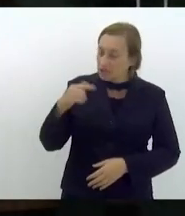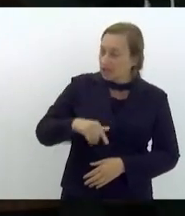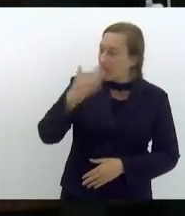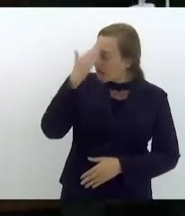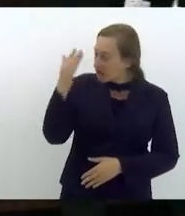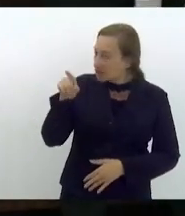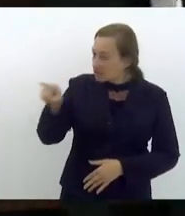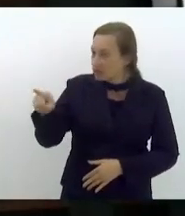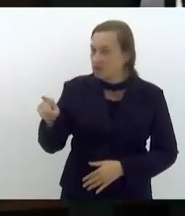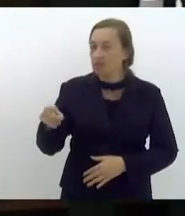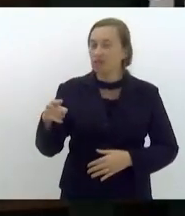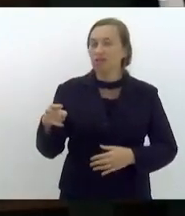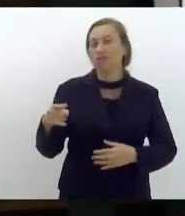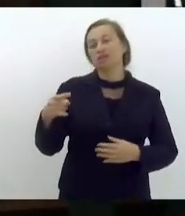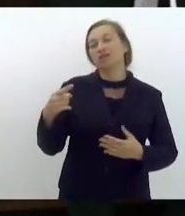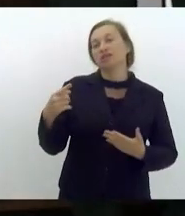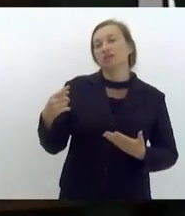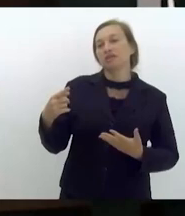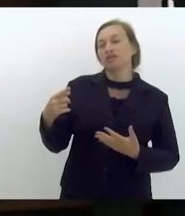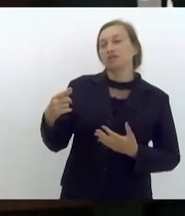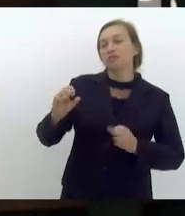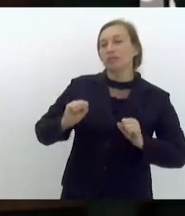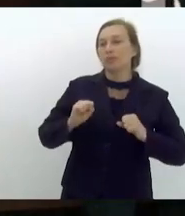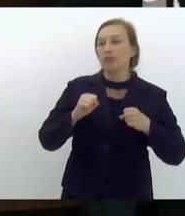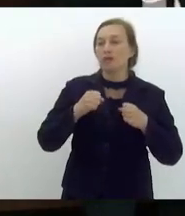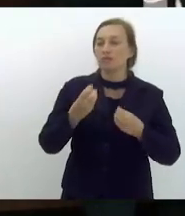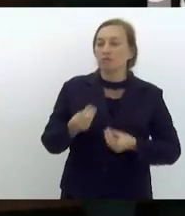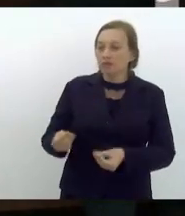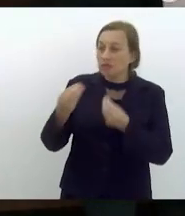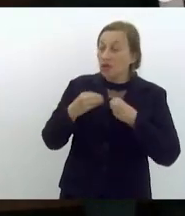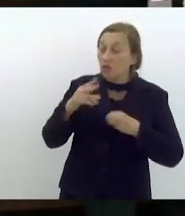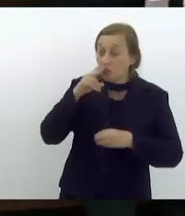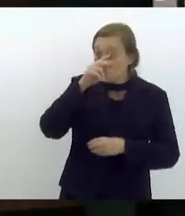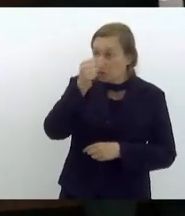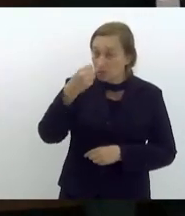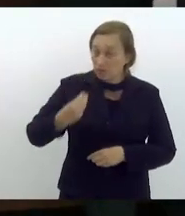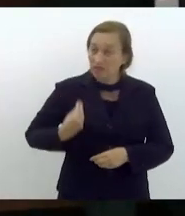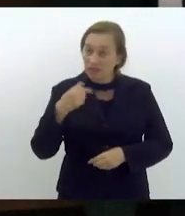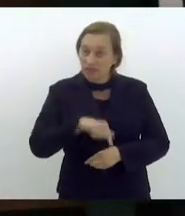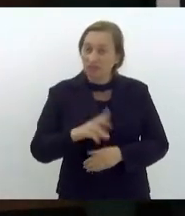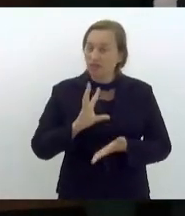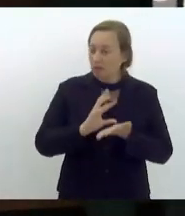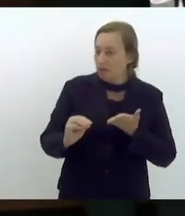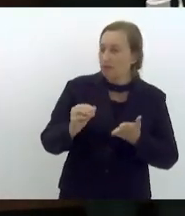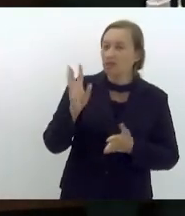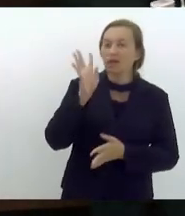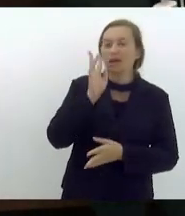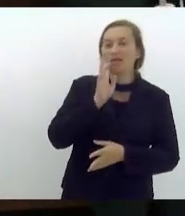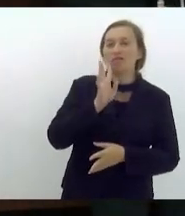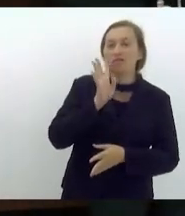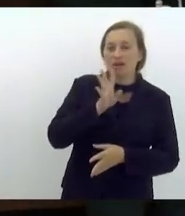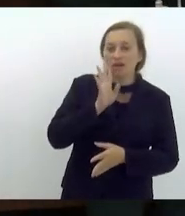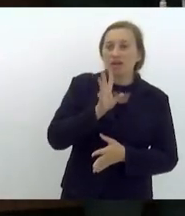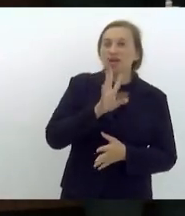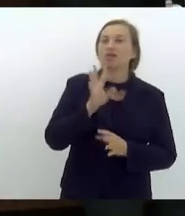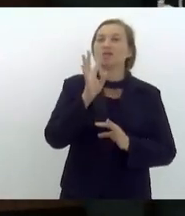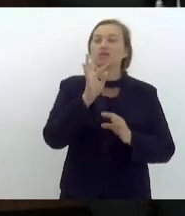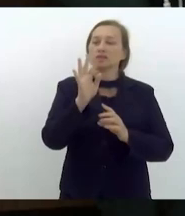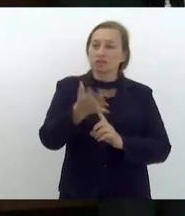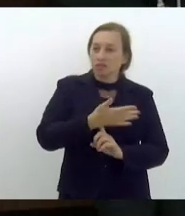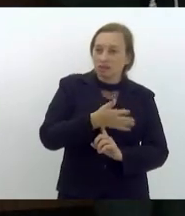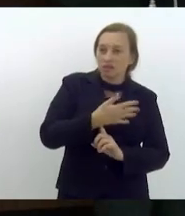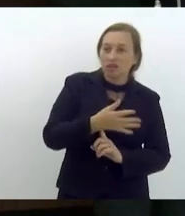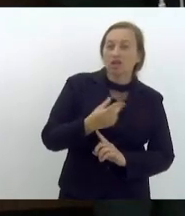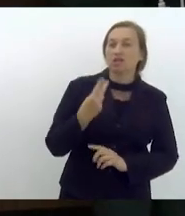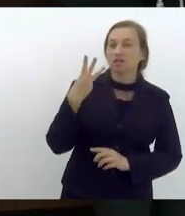agradeço a você que me inspirou bastante e me deu muita força para estar aqui e é isso e a gente tem uma pauta muito legal que a tecnologia tem mais de três projetos